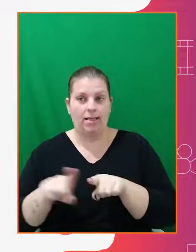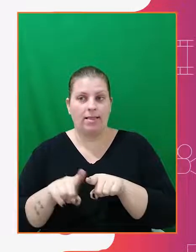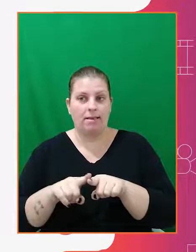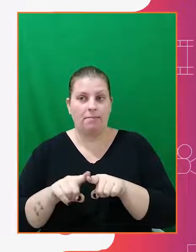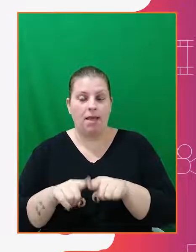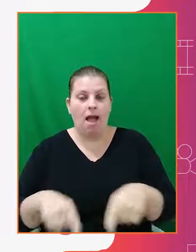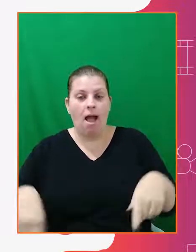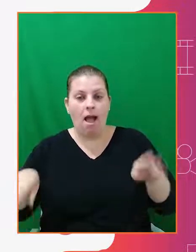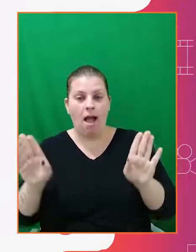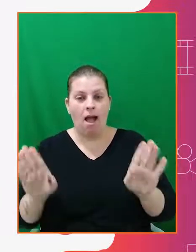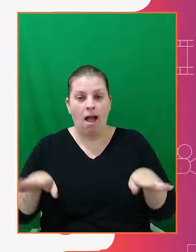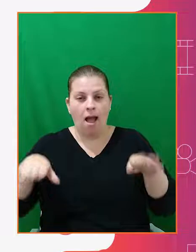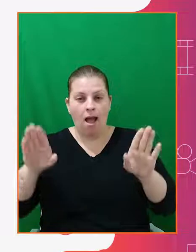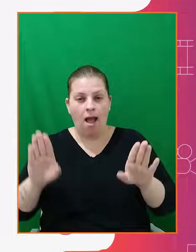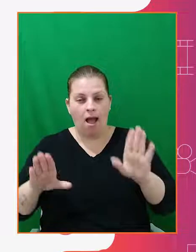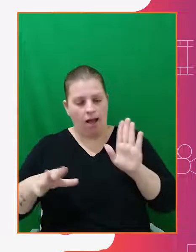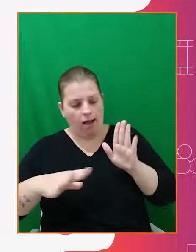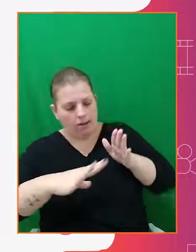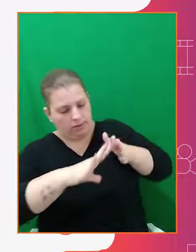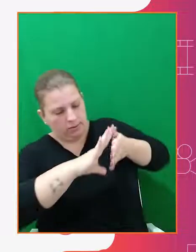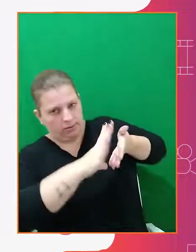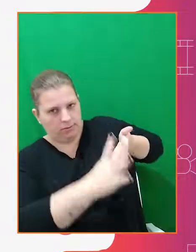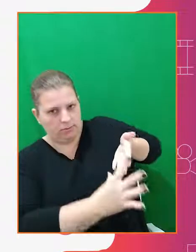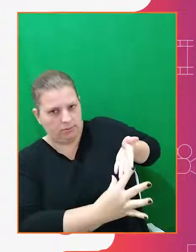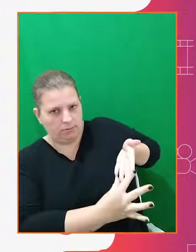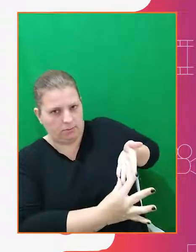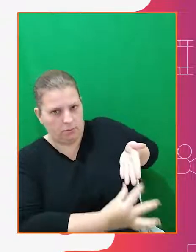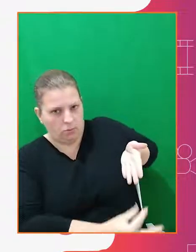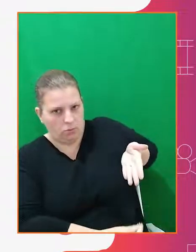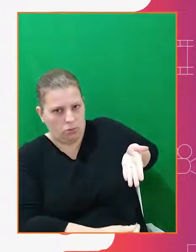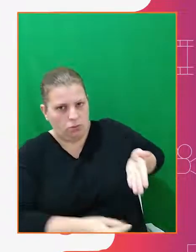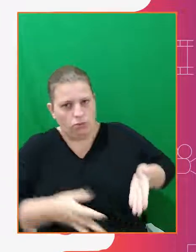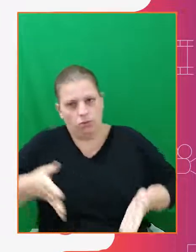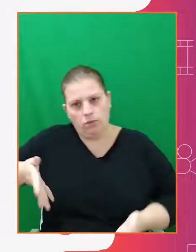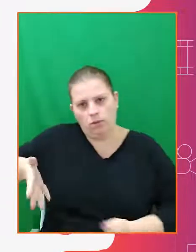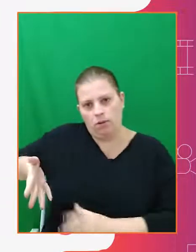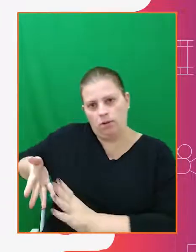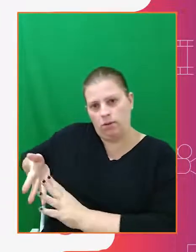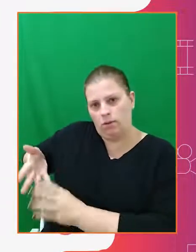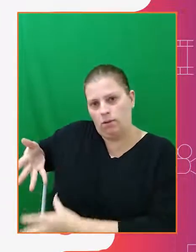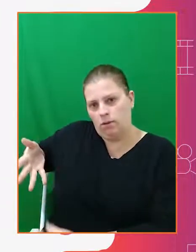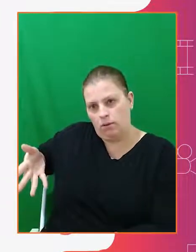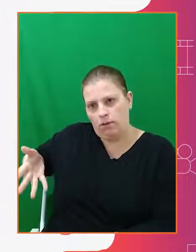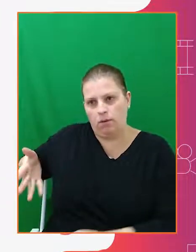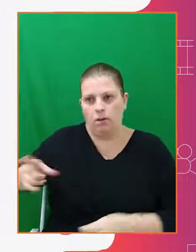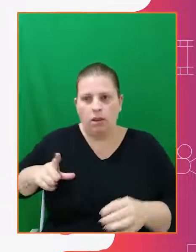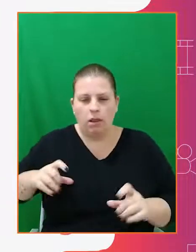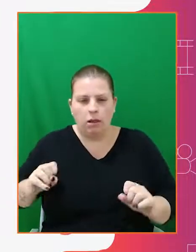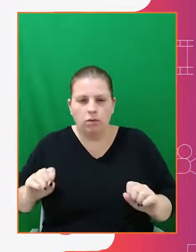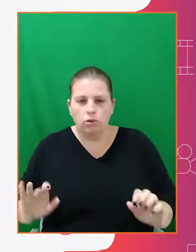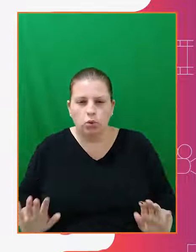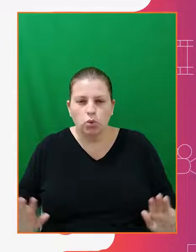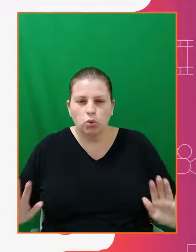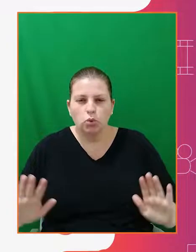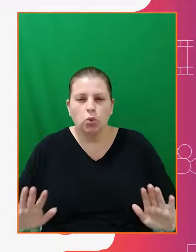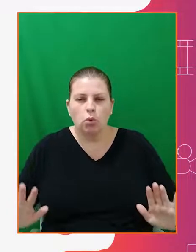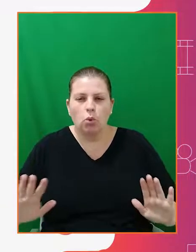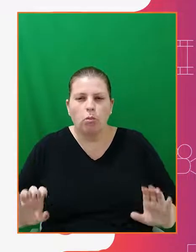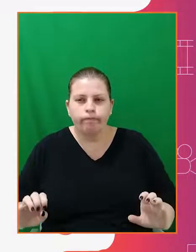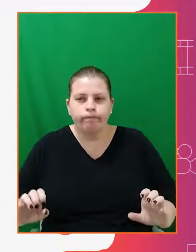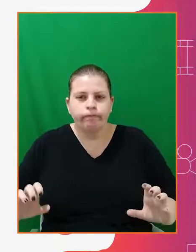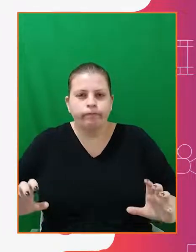Note que, novamente, as achuras foram utilizadas para sombrear e trazer a sensação de